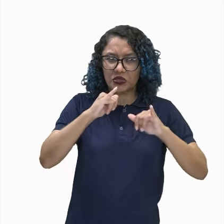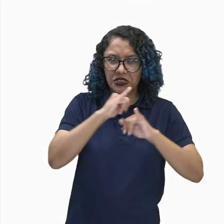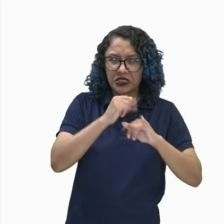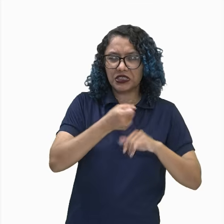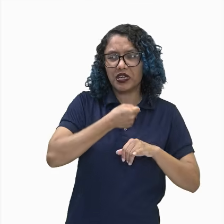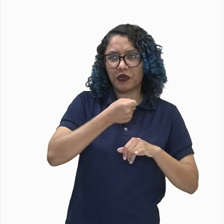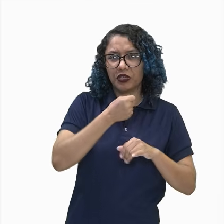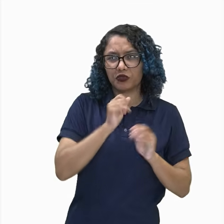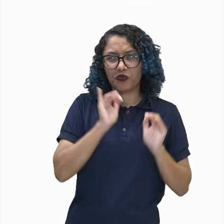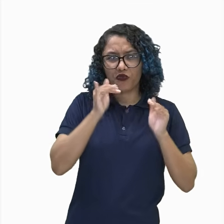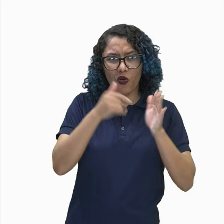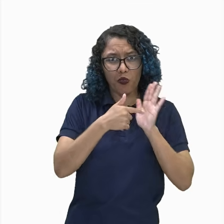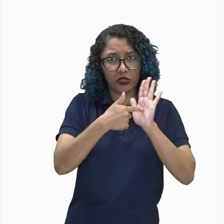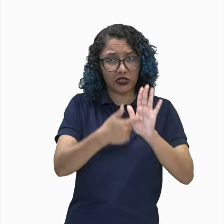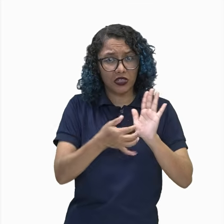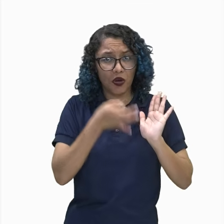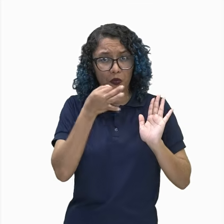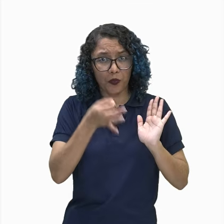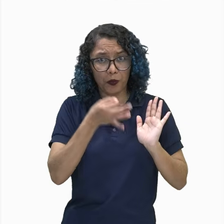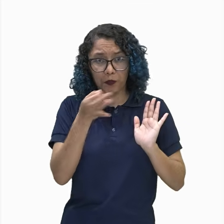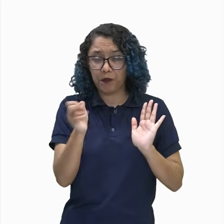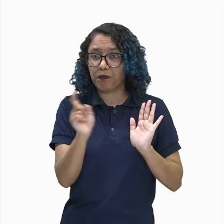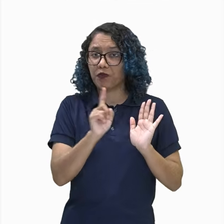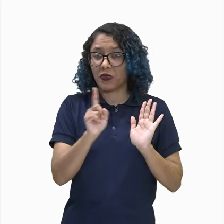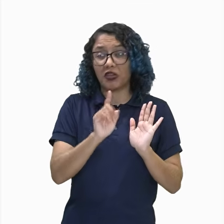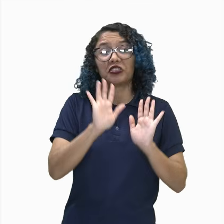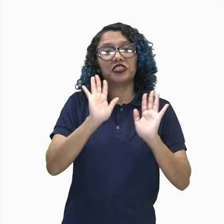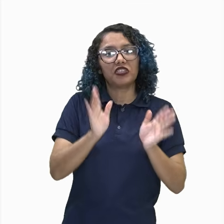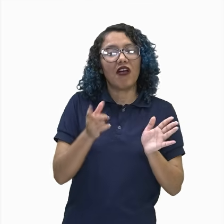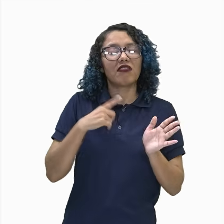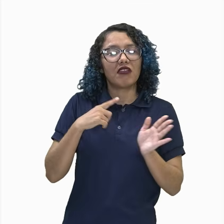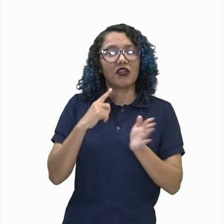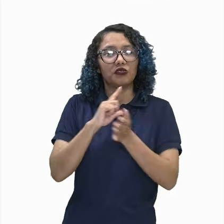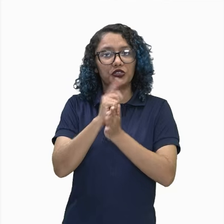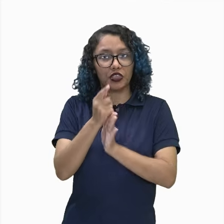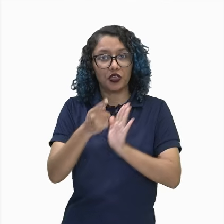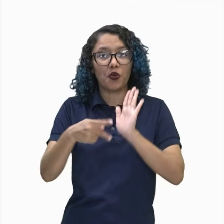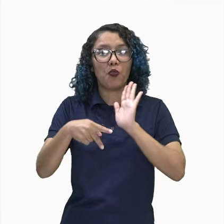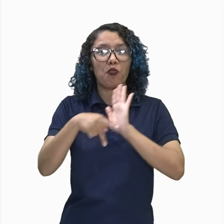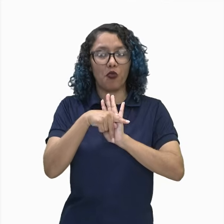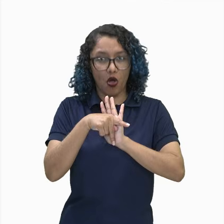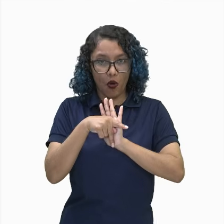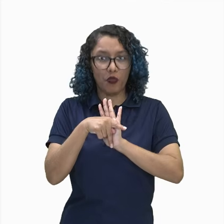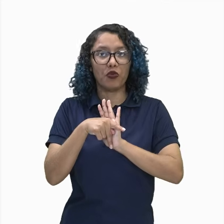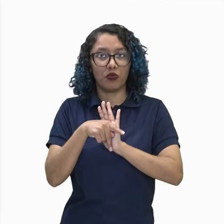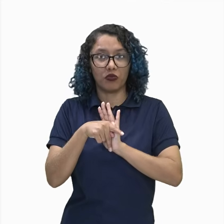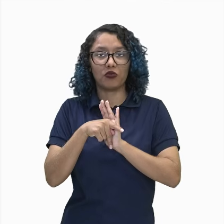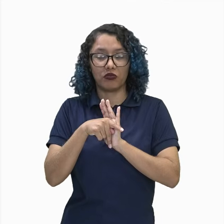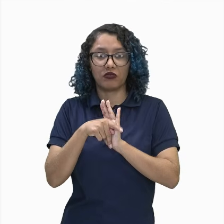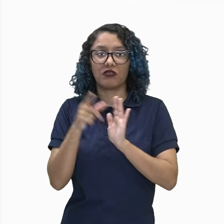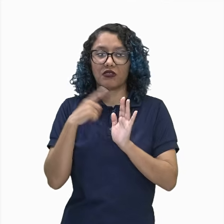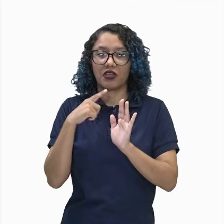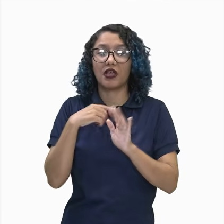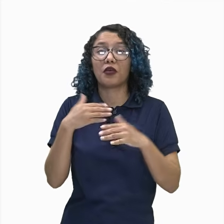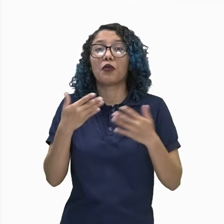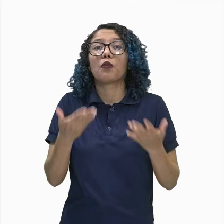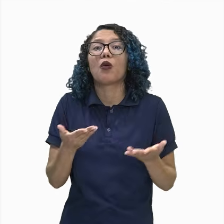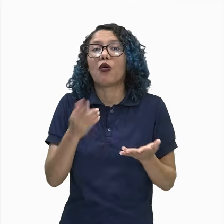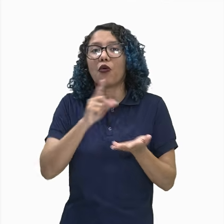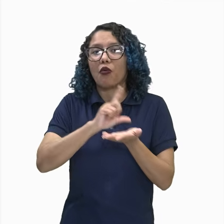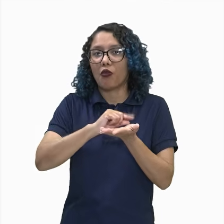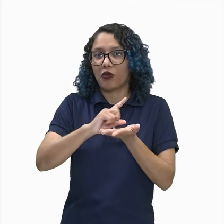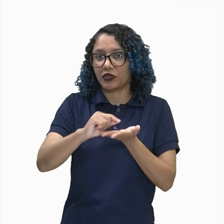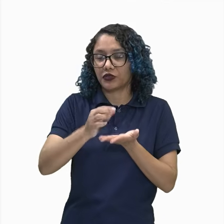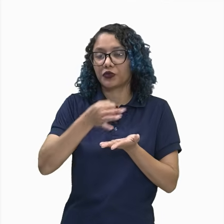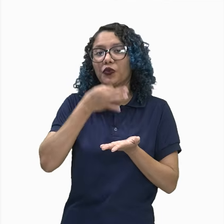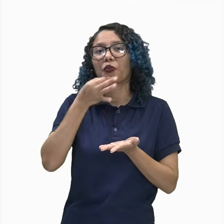ok? Existem gêneros textuais com esse fim dentro do campo jornalístico. É o caso do artigo de opinião, por exemplo. É um